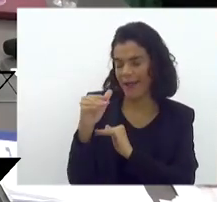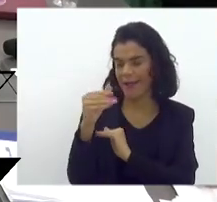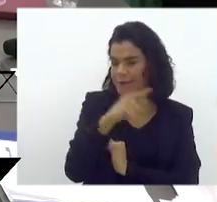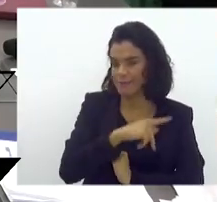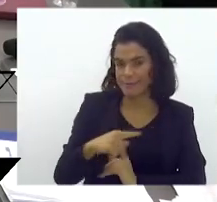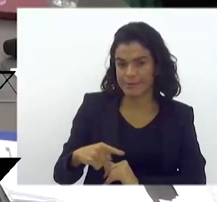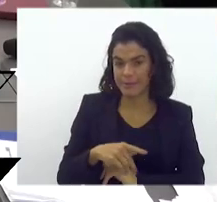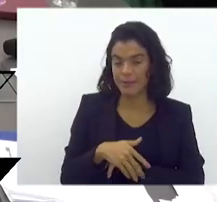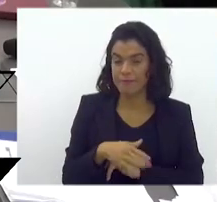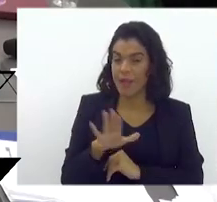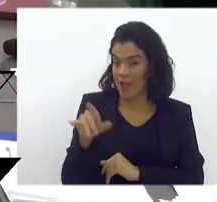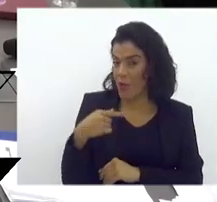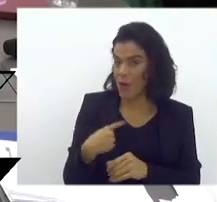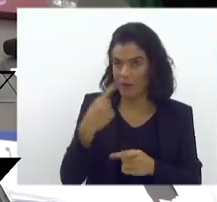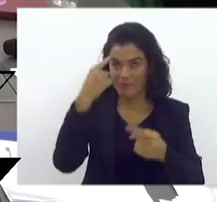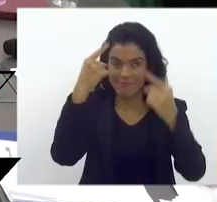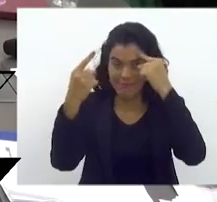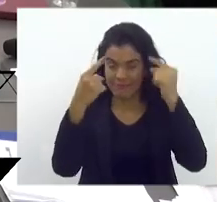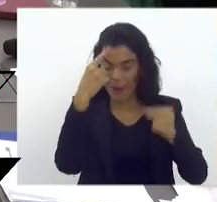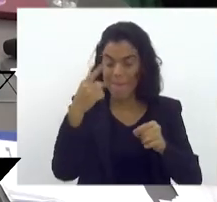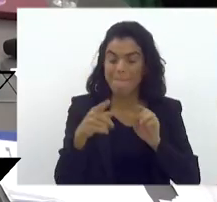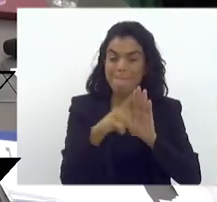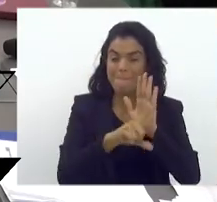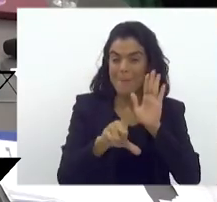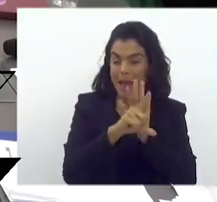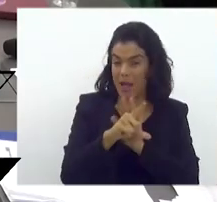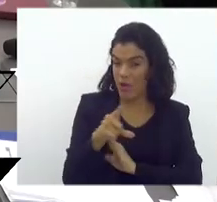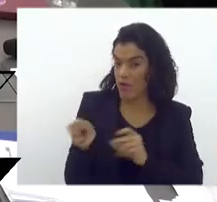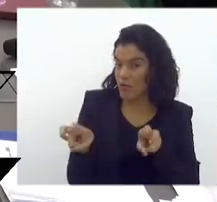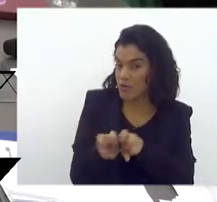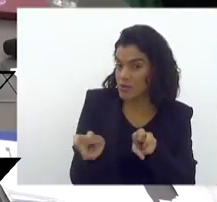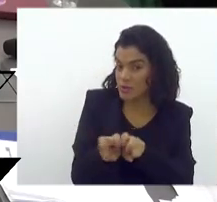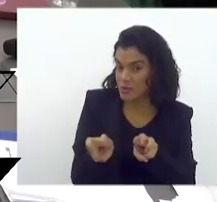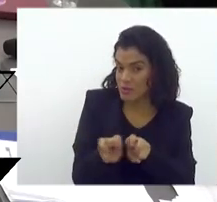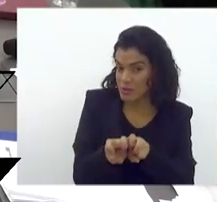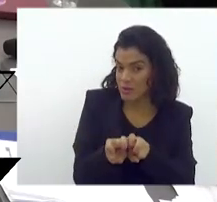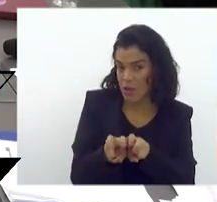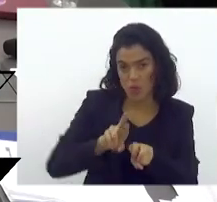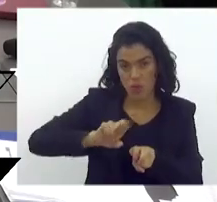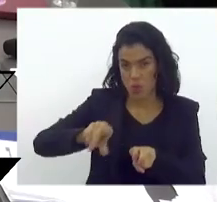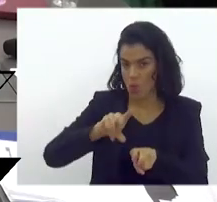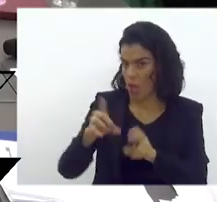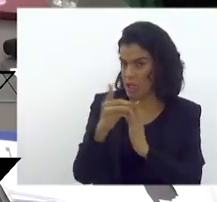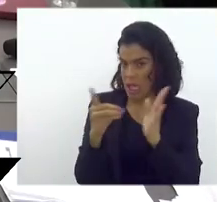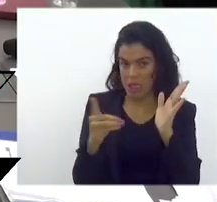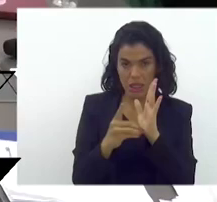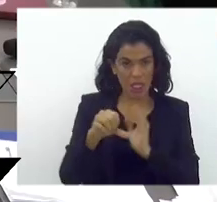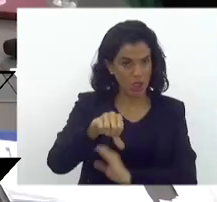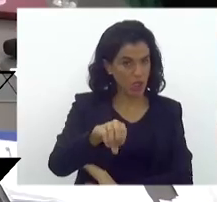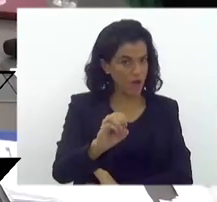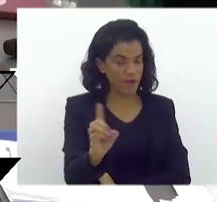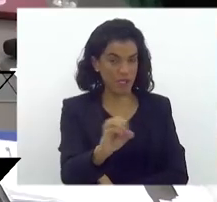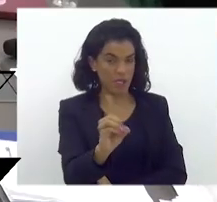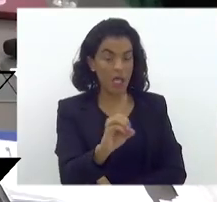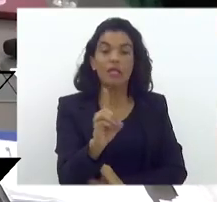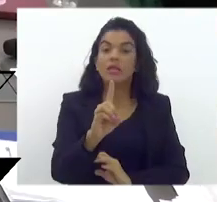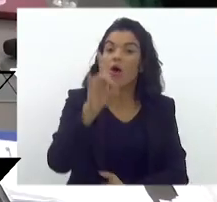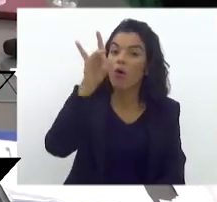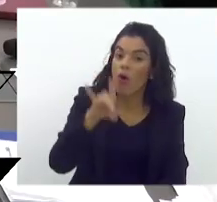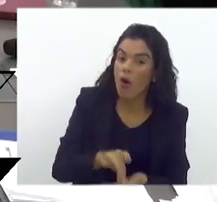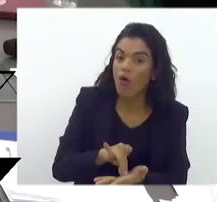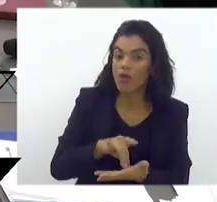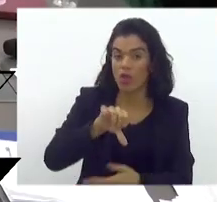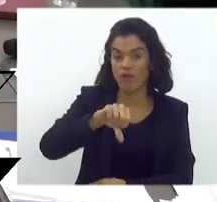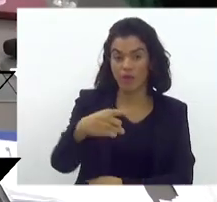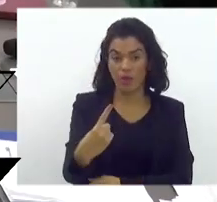Excelência. Ele é um excelente criador de PLs. O futebol de salão não é da década de 90. Não, foi oficializado em